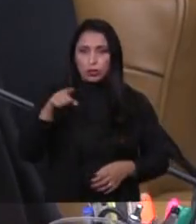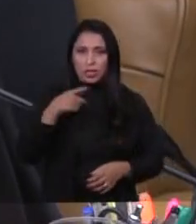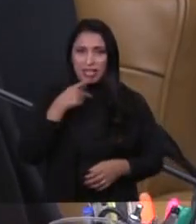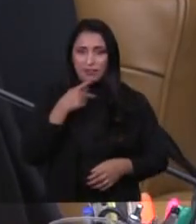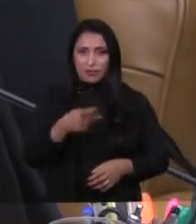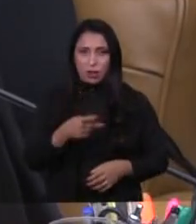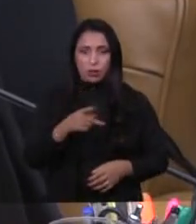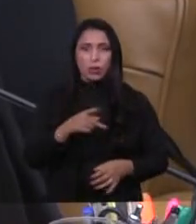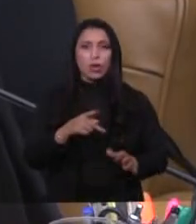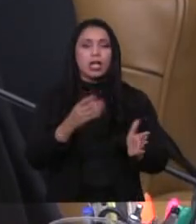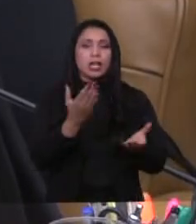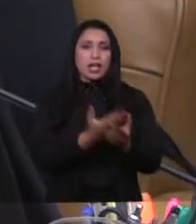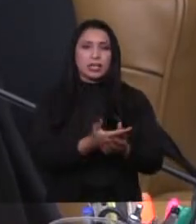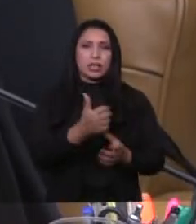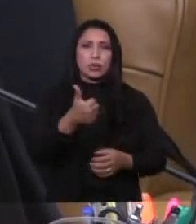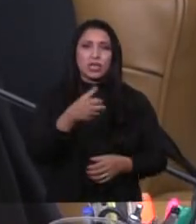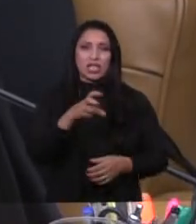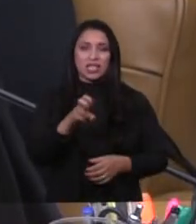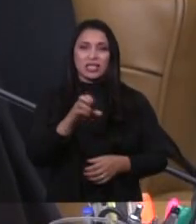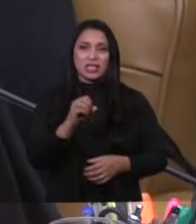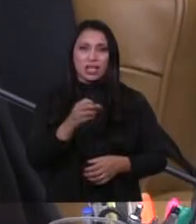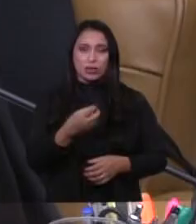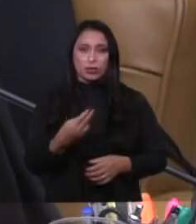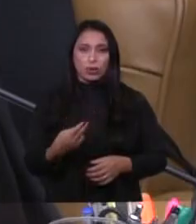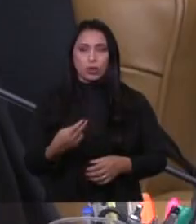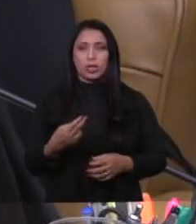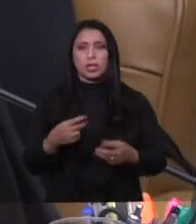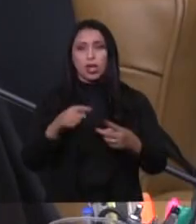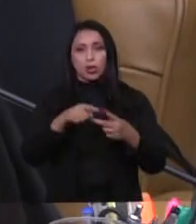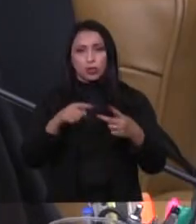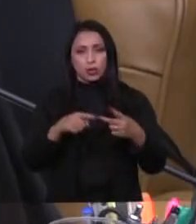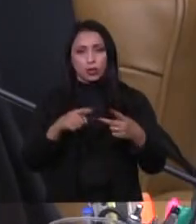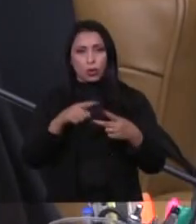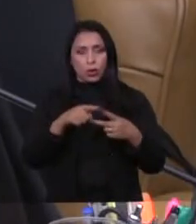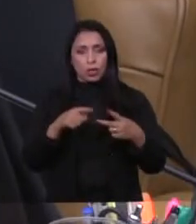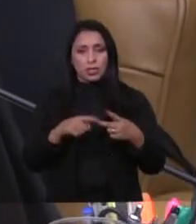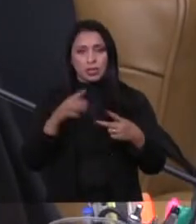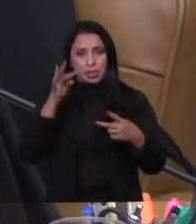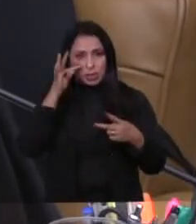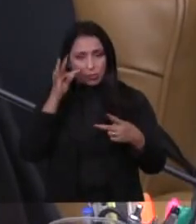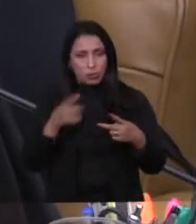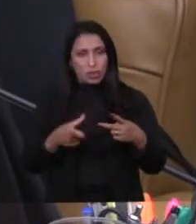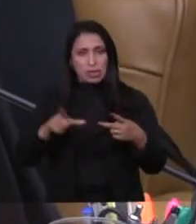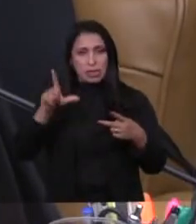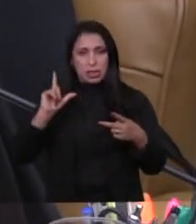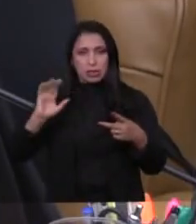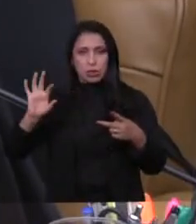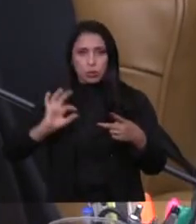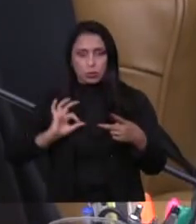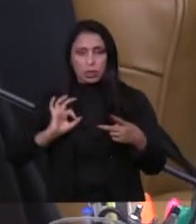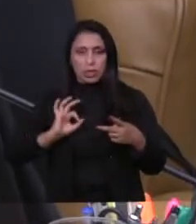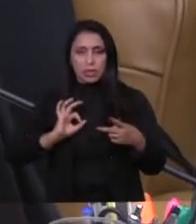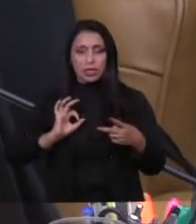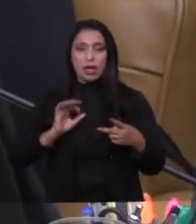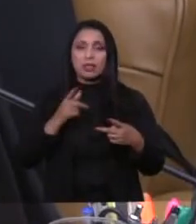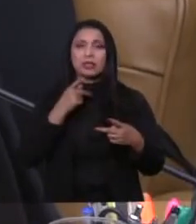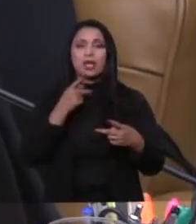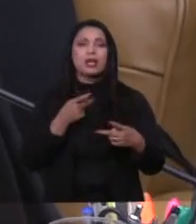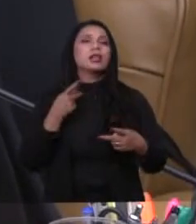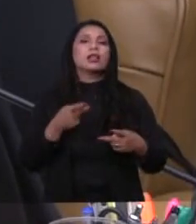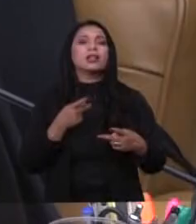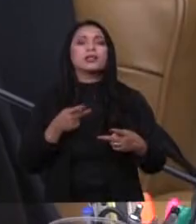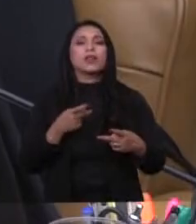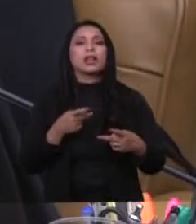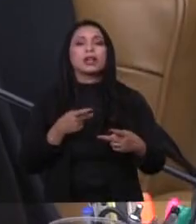o testemunho de Wallace França de Mello e Caio César Grilo, ouvidos nesta ação penal, o depoimento